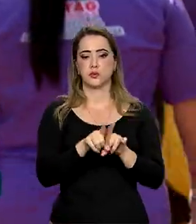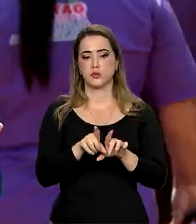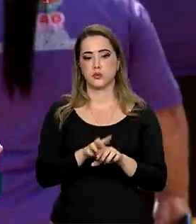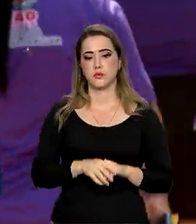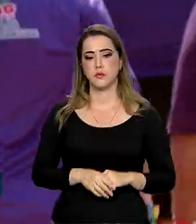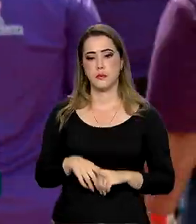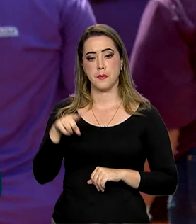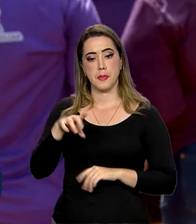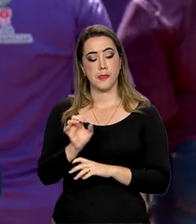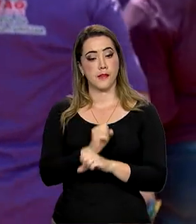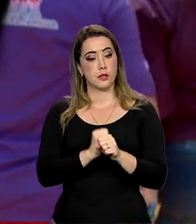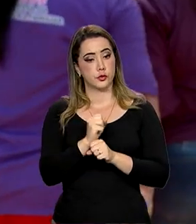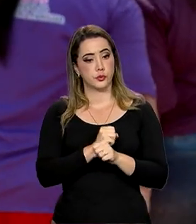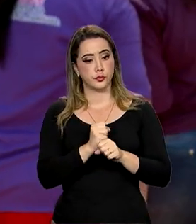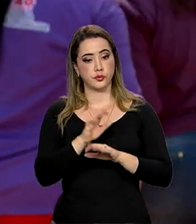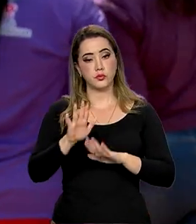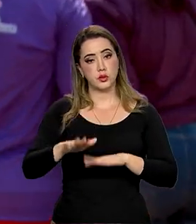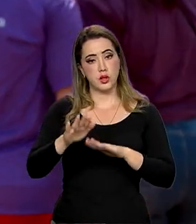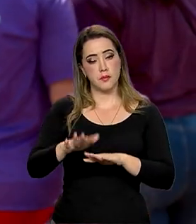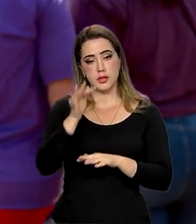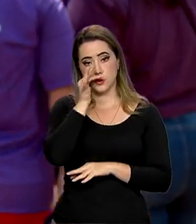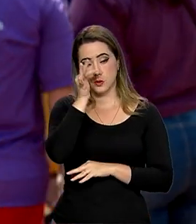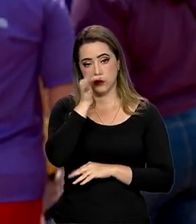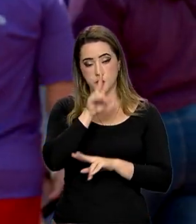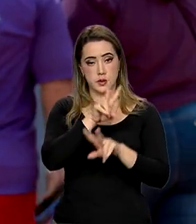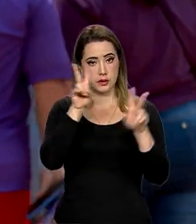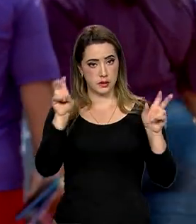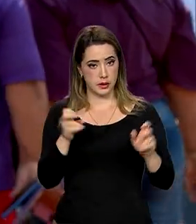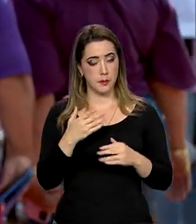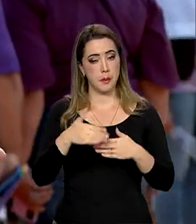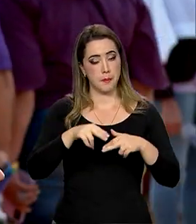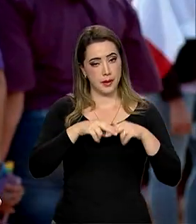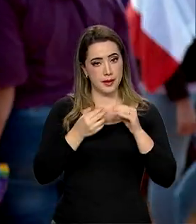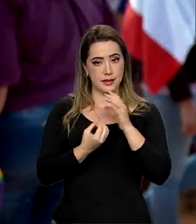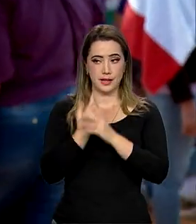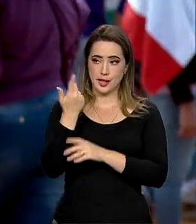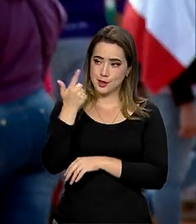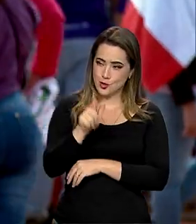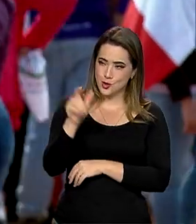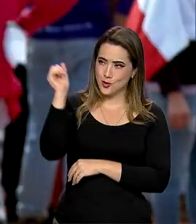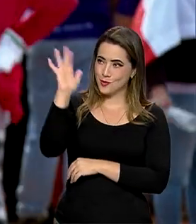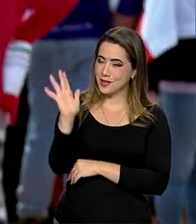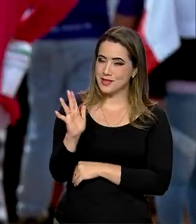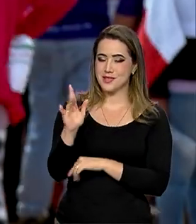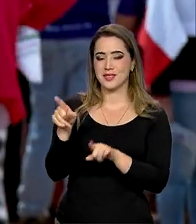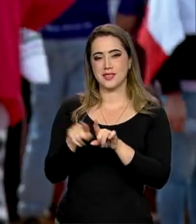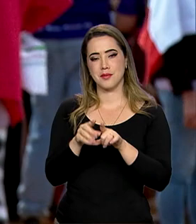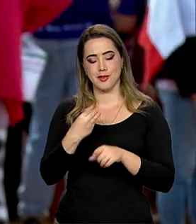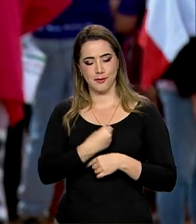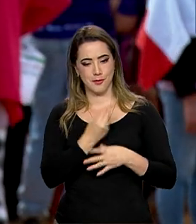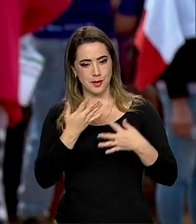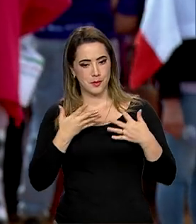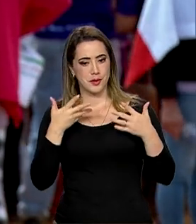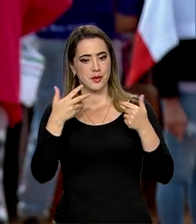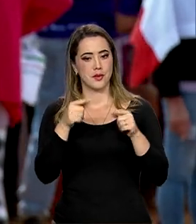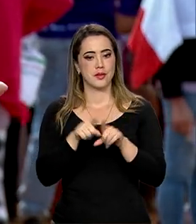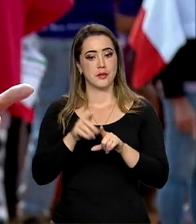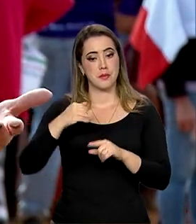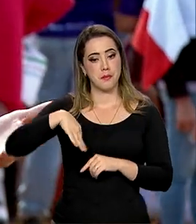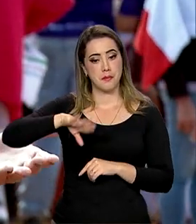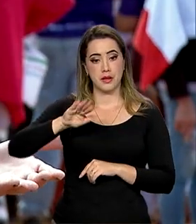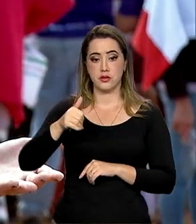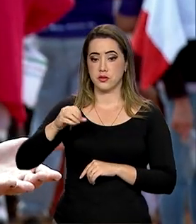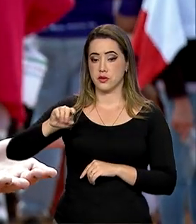Neste ano, a Marcha das Margaridas teve como lema pela reconstrução do Brasil e pelo bem viver. Além das mais de 100